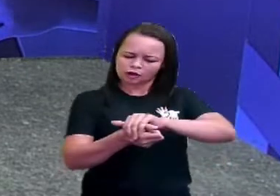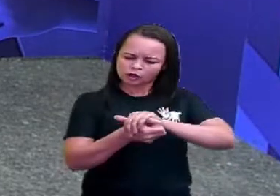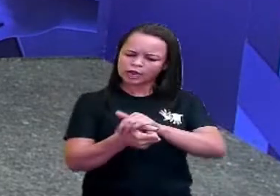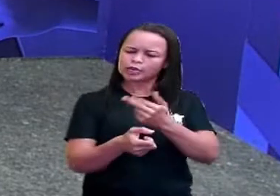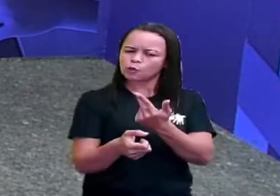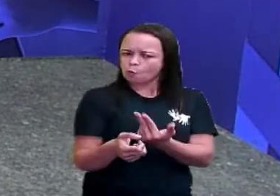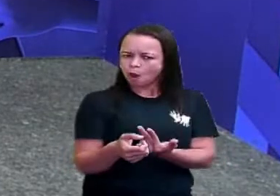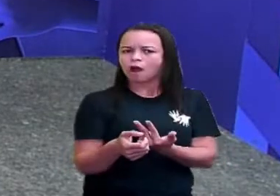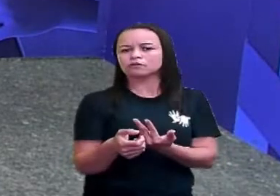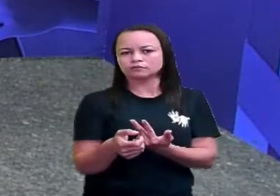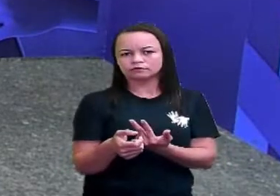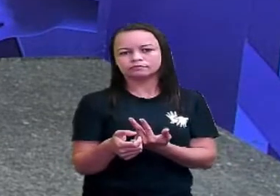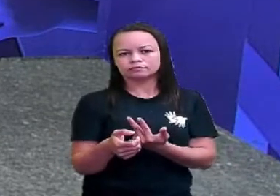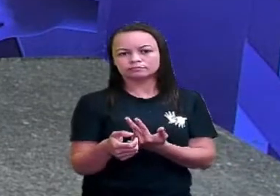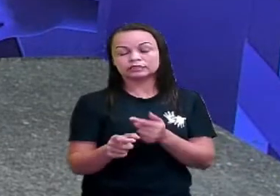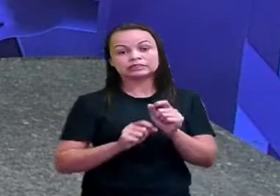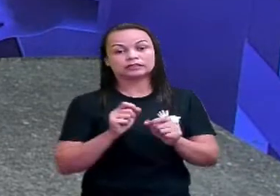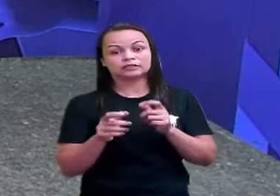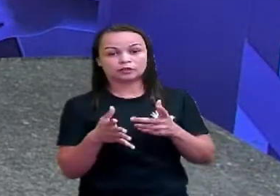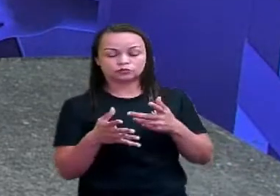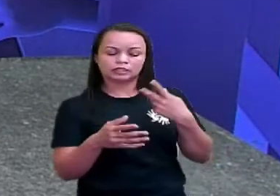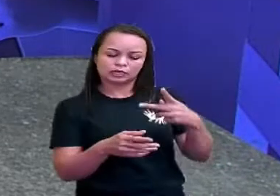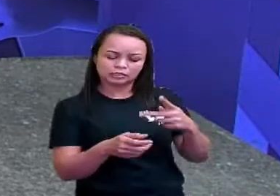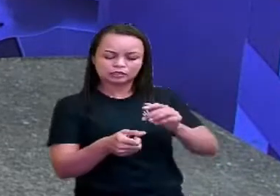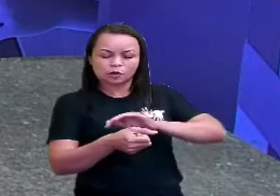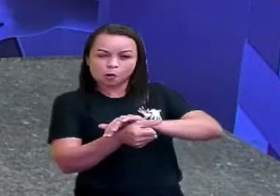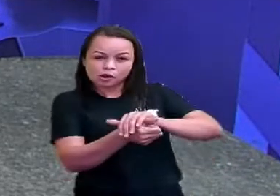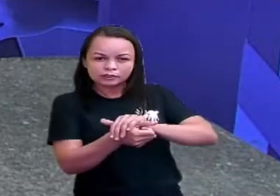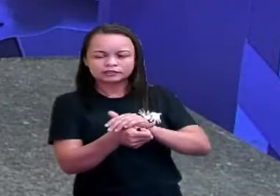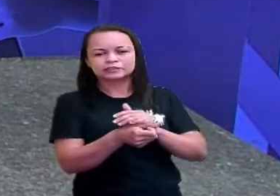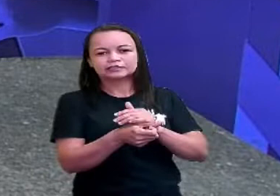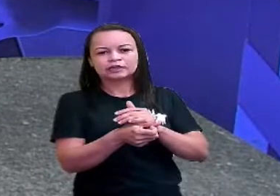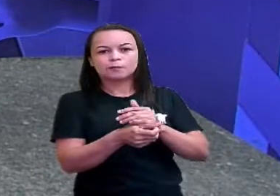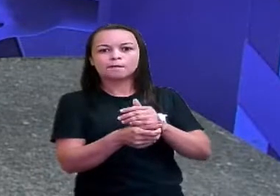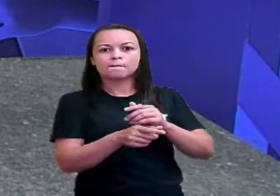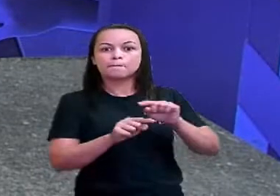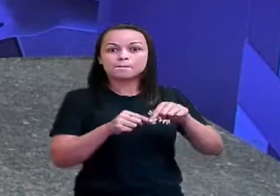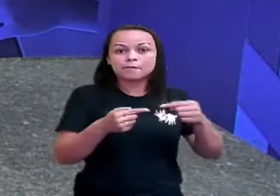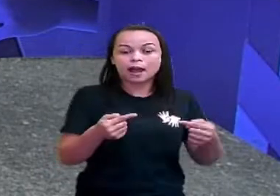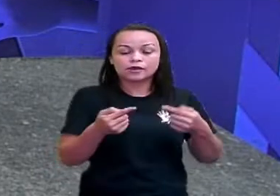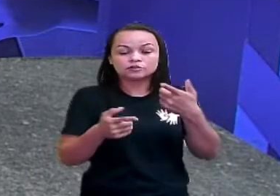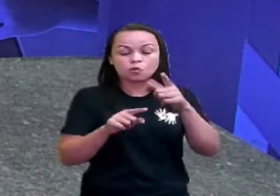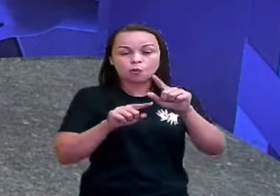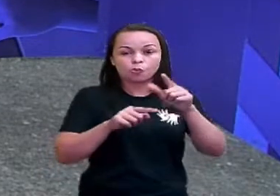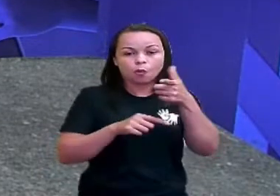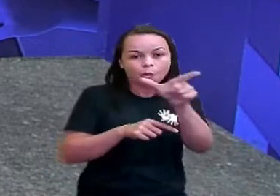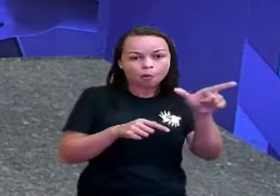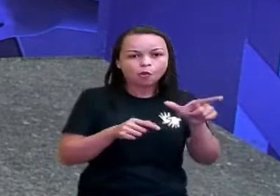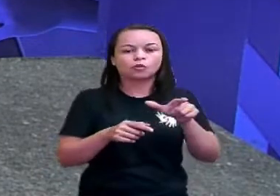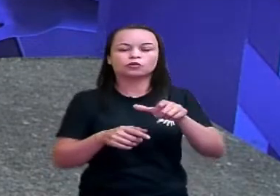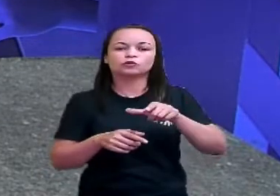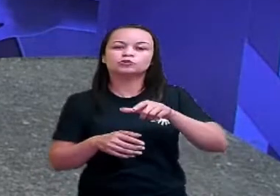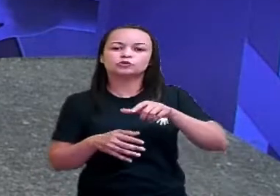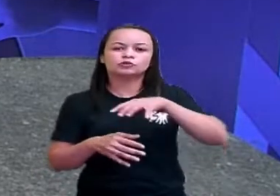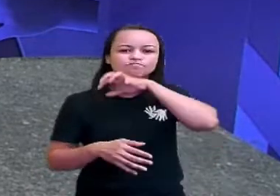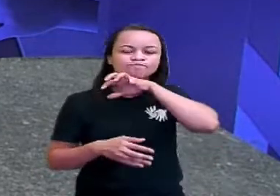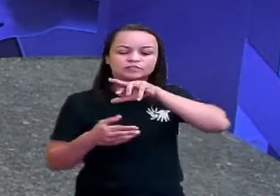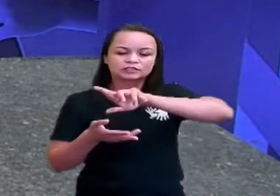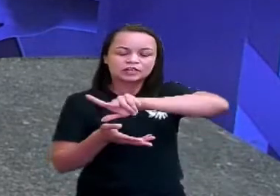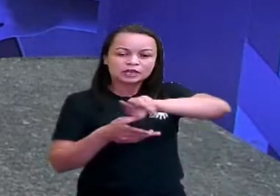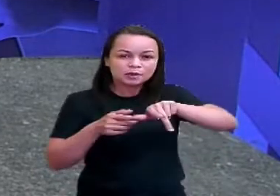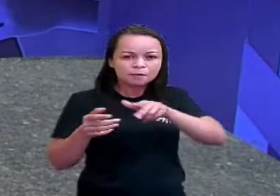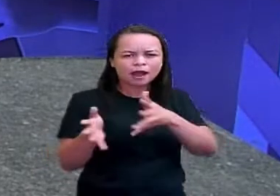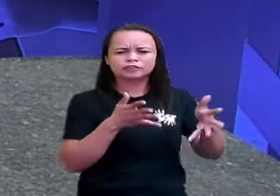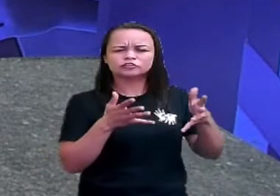é, o jabuti queria se fantasiar dele, mas os outros bichos começaram a arrumar outras fantasias. Quem tinha